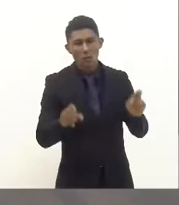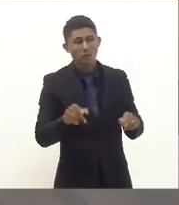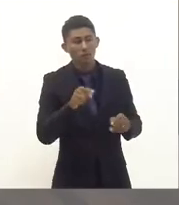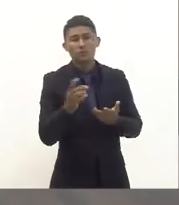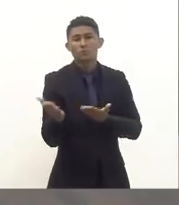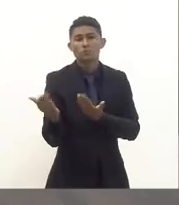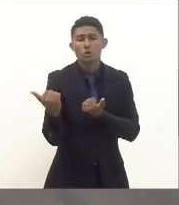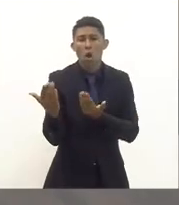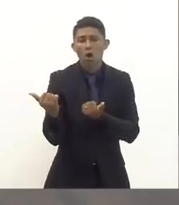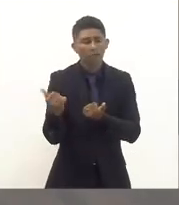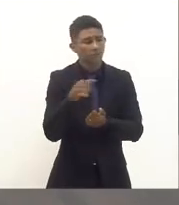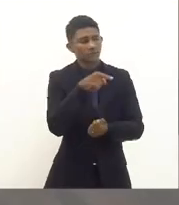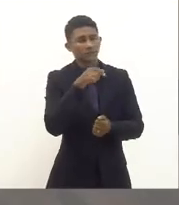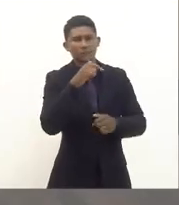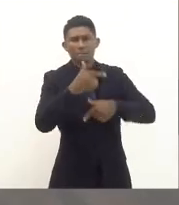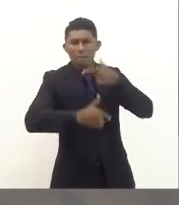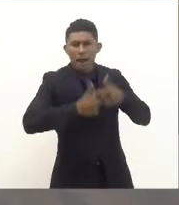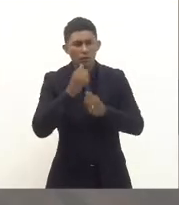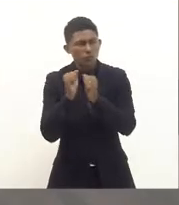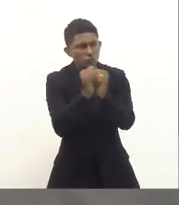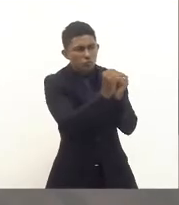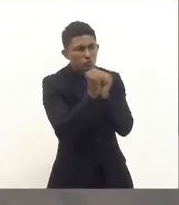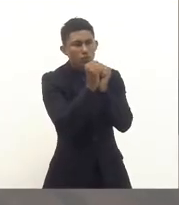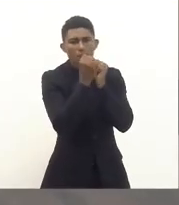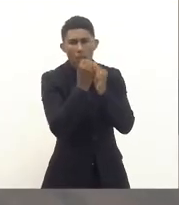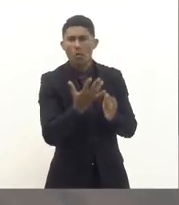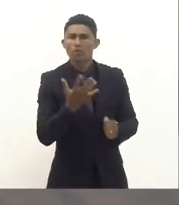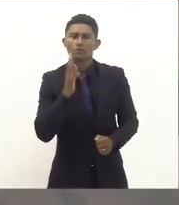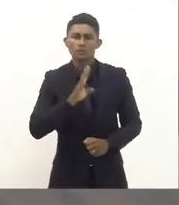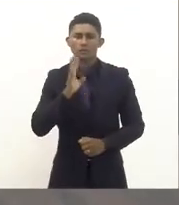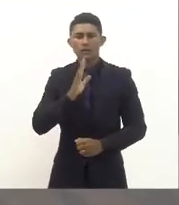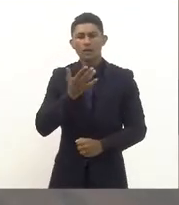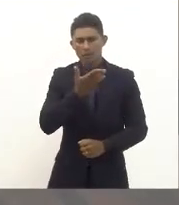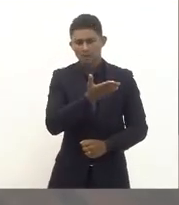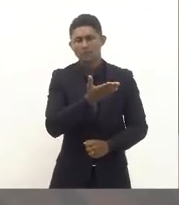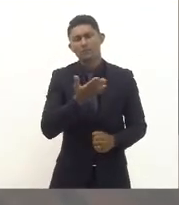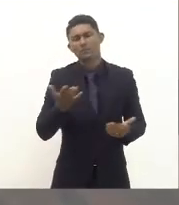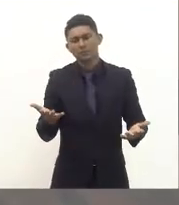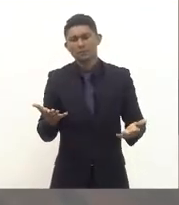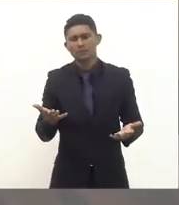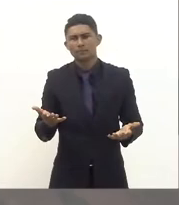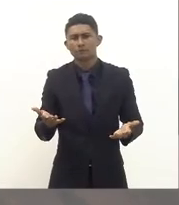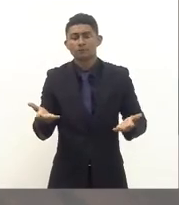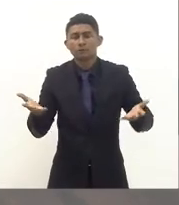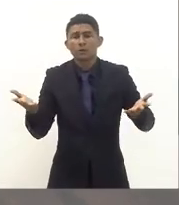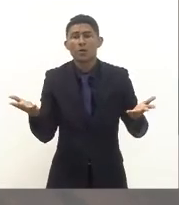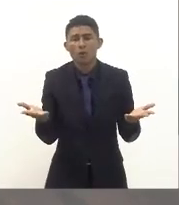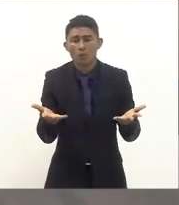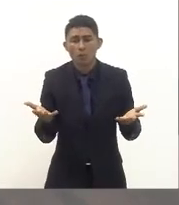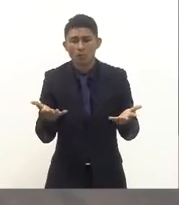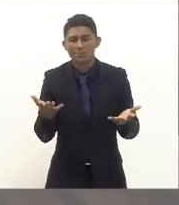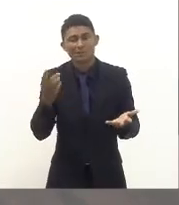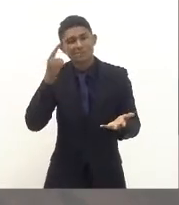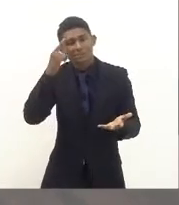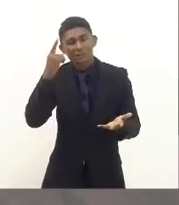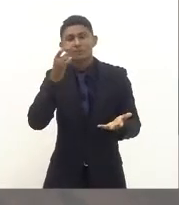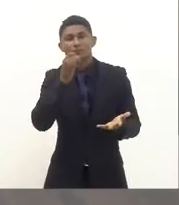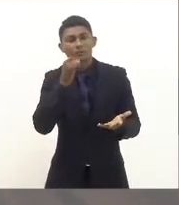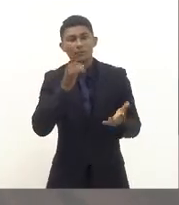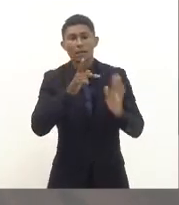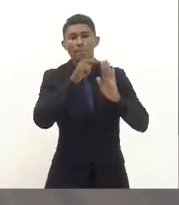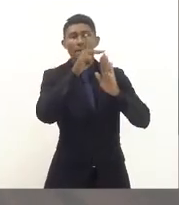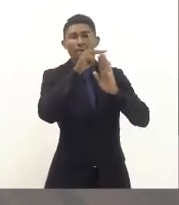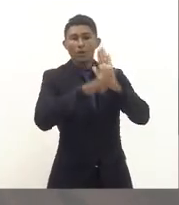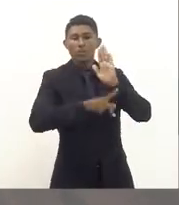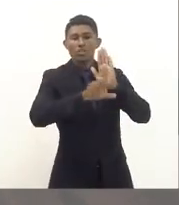aqueles adolescentes jovens ali naquele espaço Então você tem um dia em que a gente celebra apresentação desse